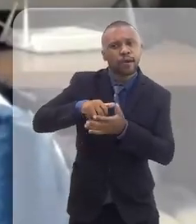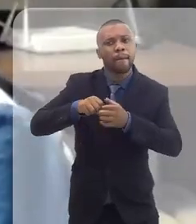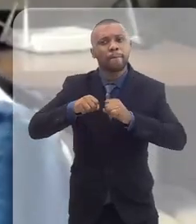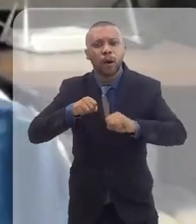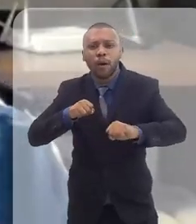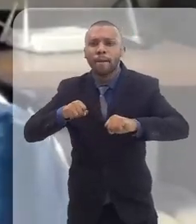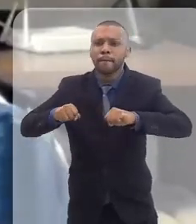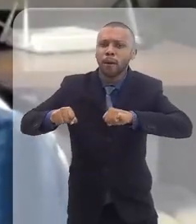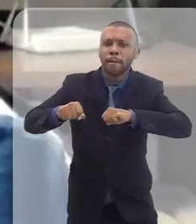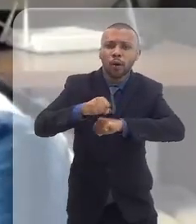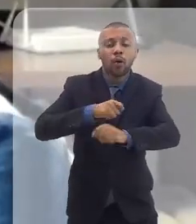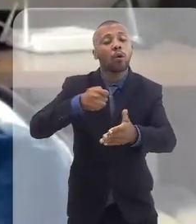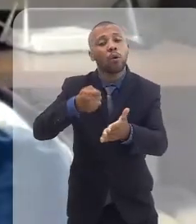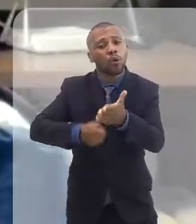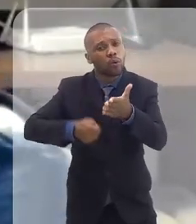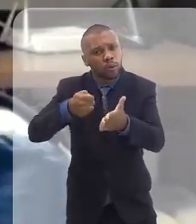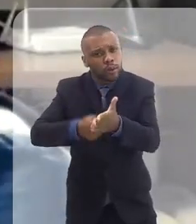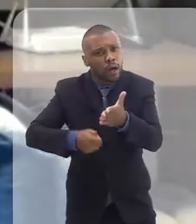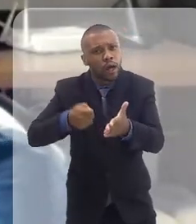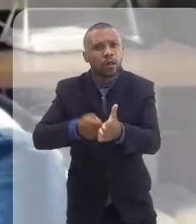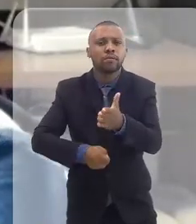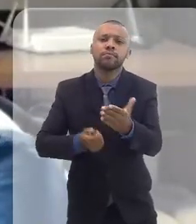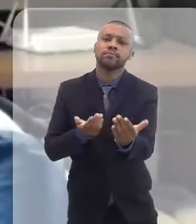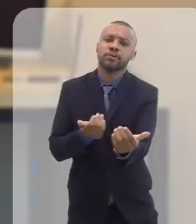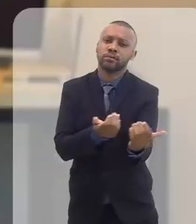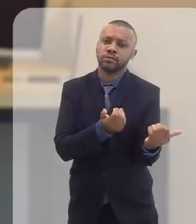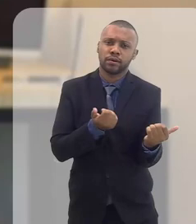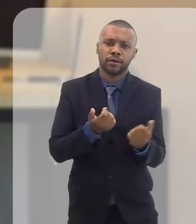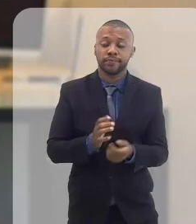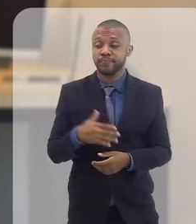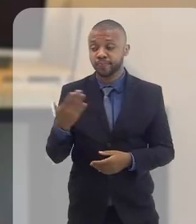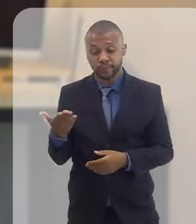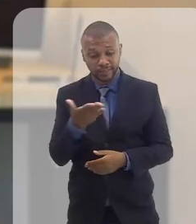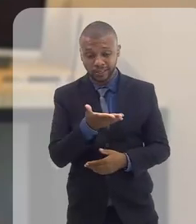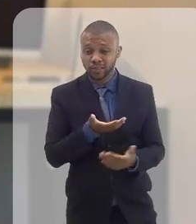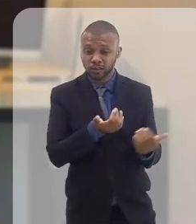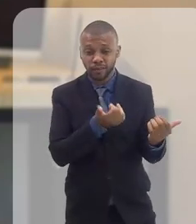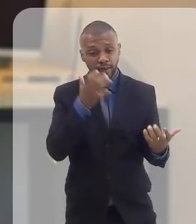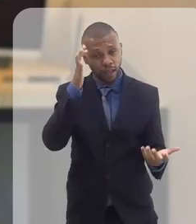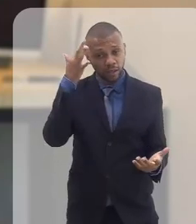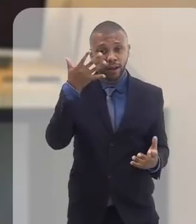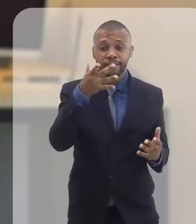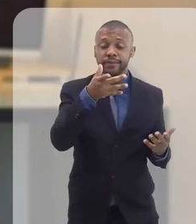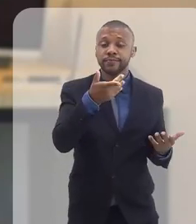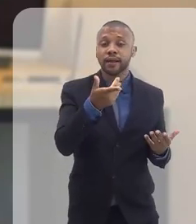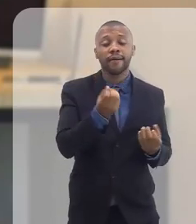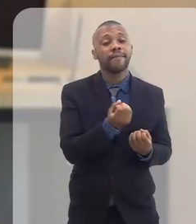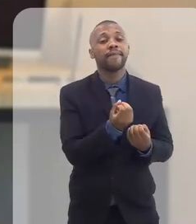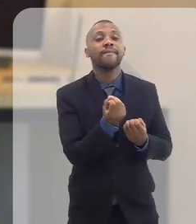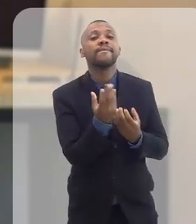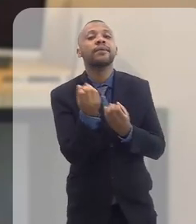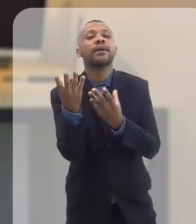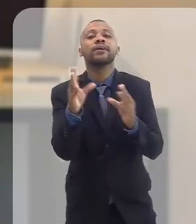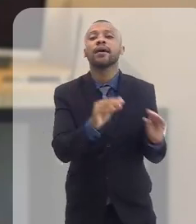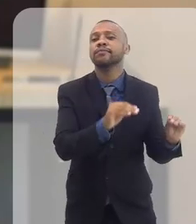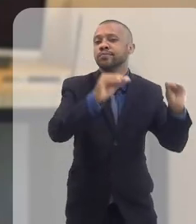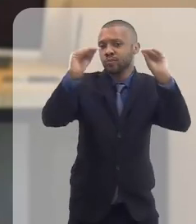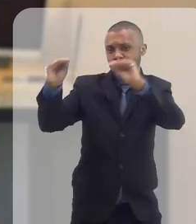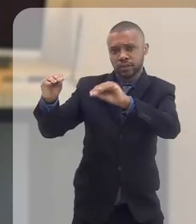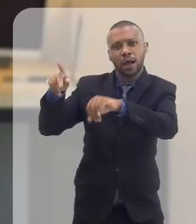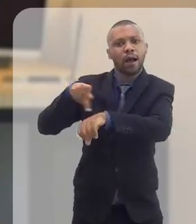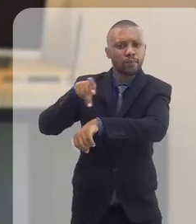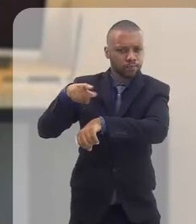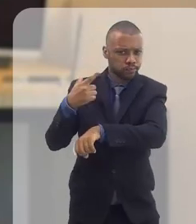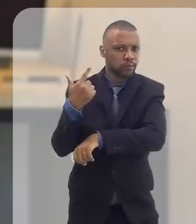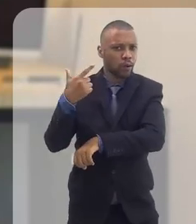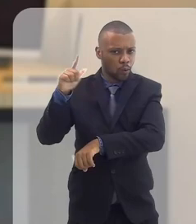eu vou continuar lutando pelo jovem. Não, e esse jovem que vai para fora, né? Como você